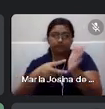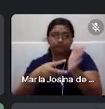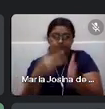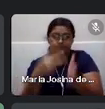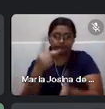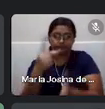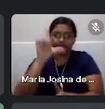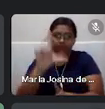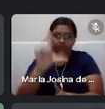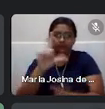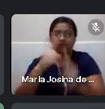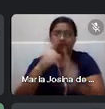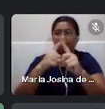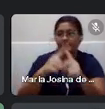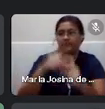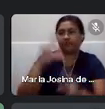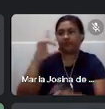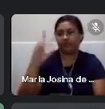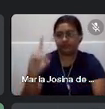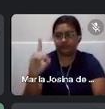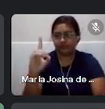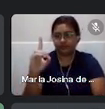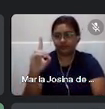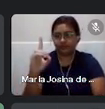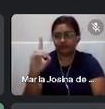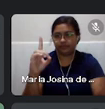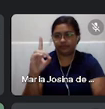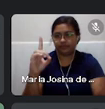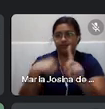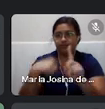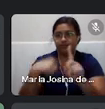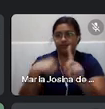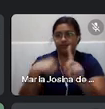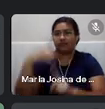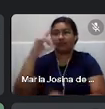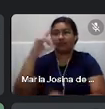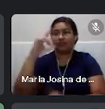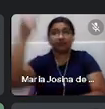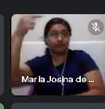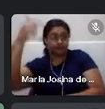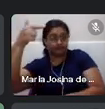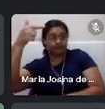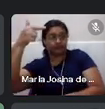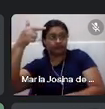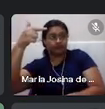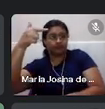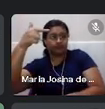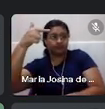primeiro vezes o segundo, mais o quadrado do segundo.